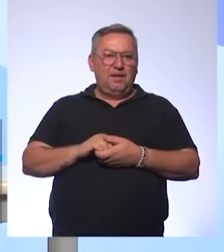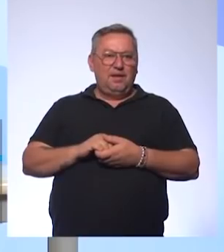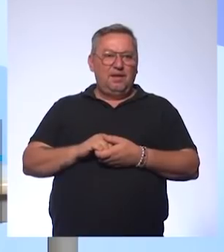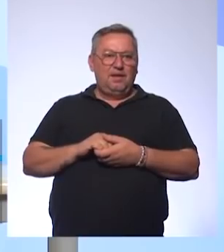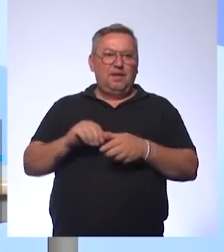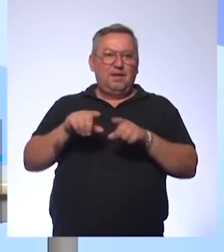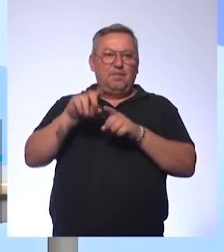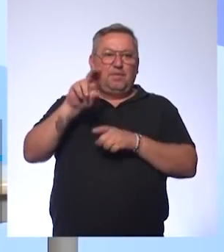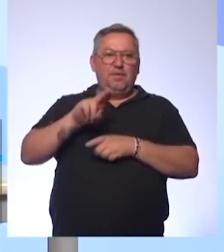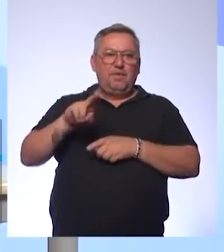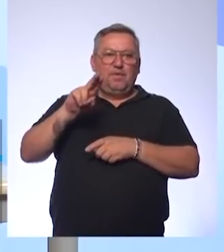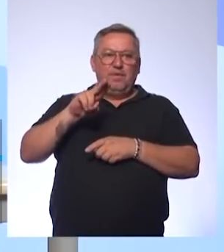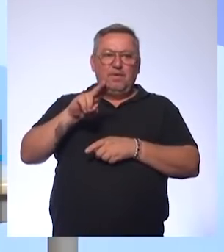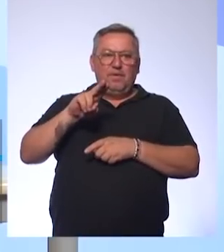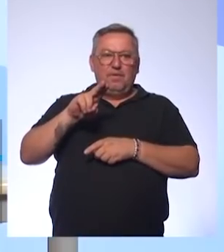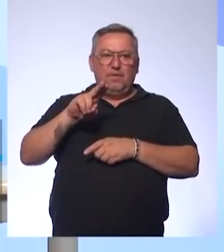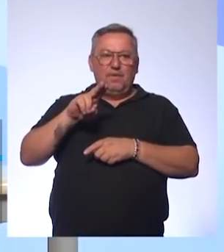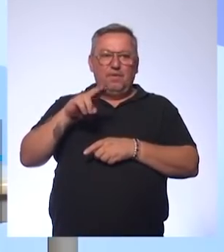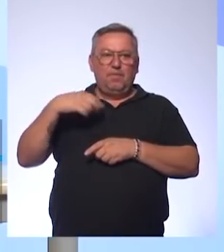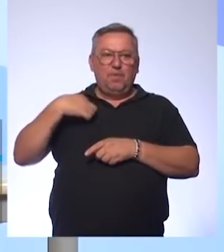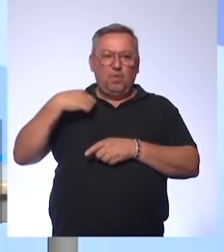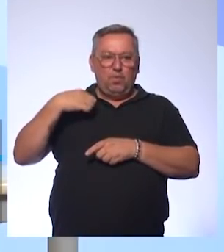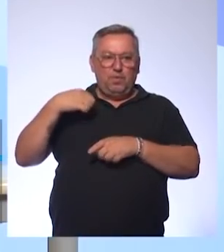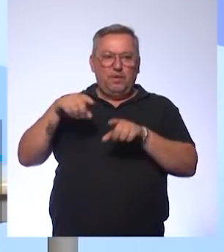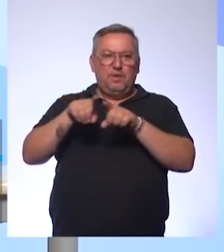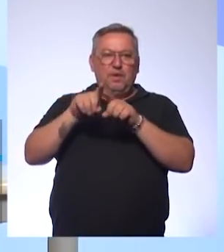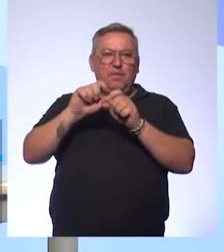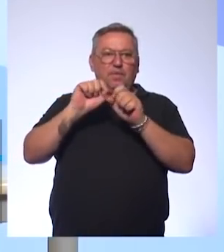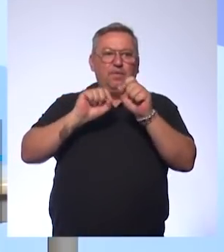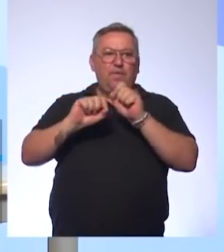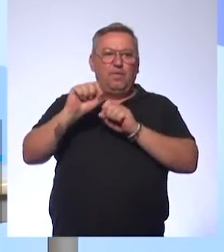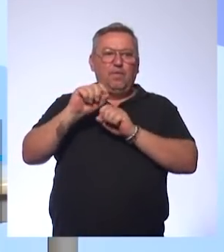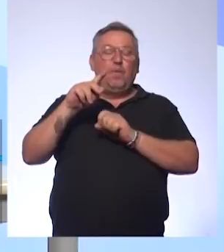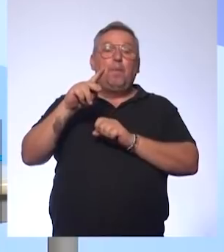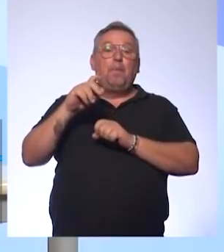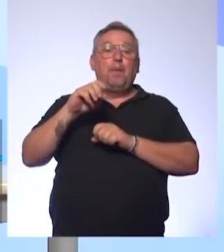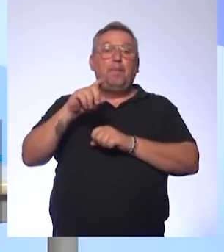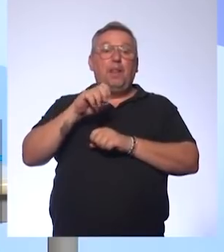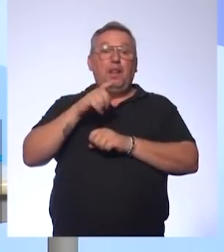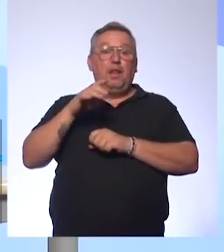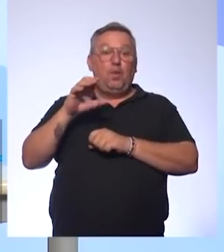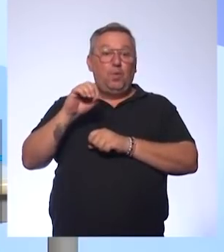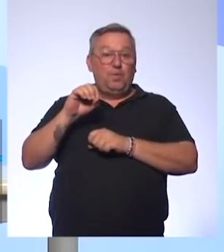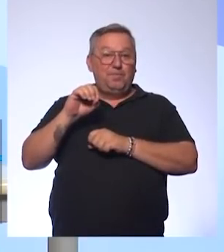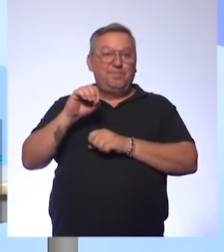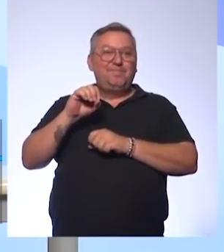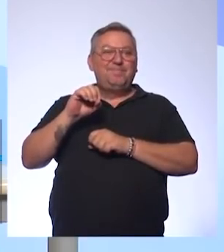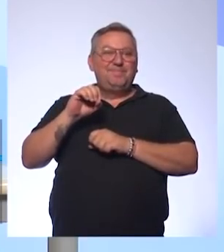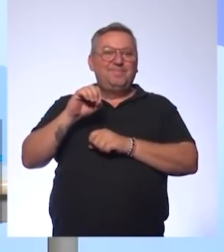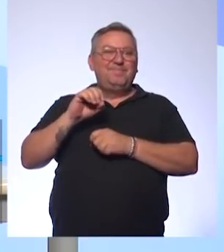Aqui a gente vai usar uma roupinha, que também é feita com papelão.